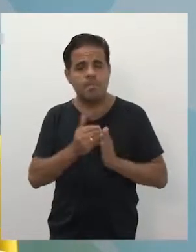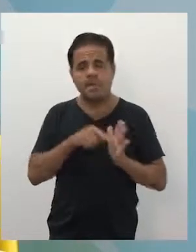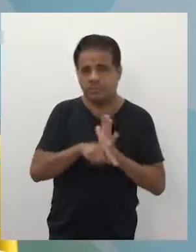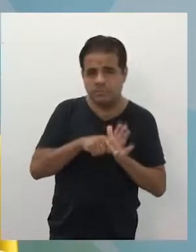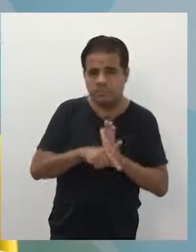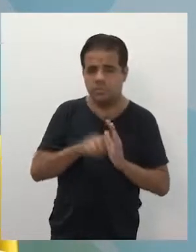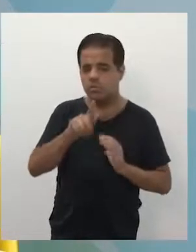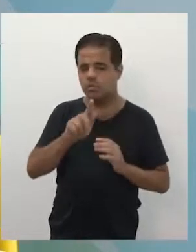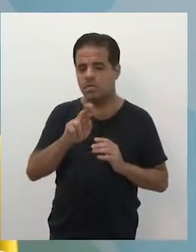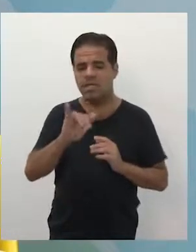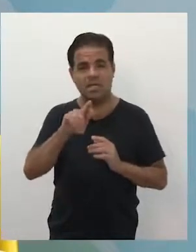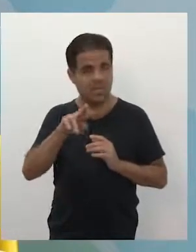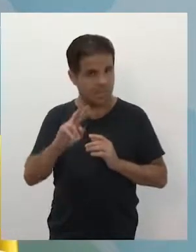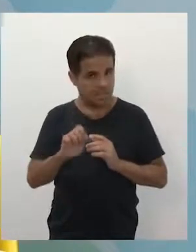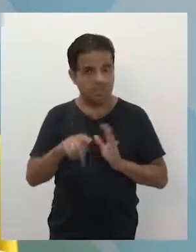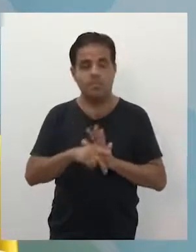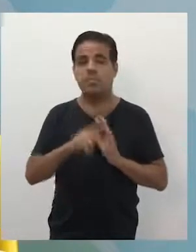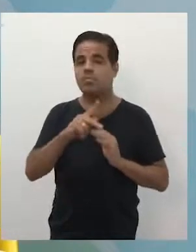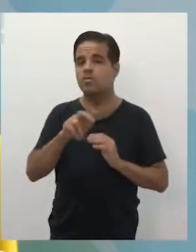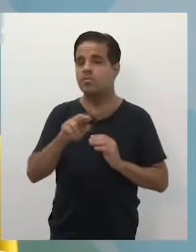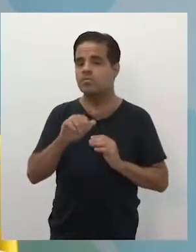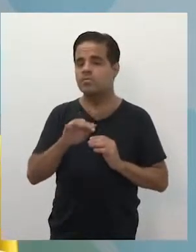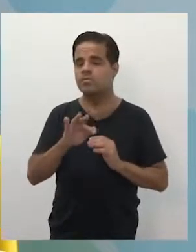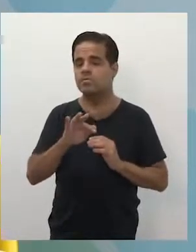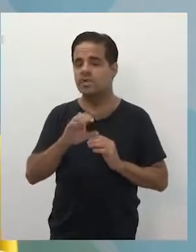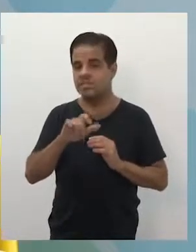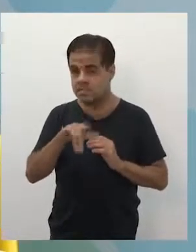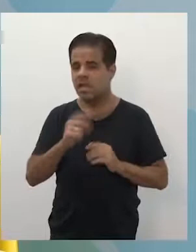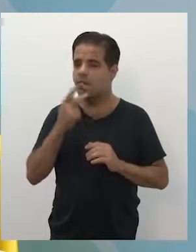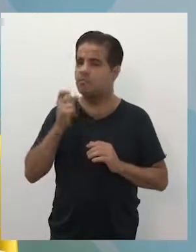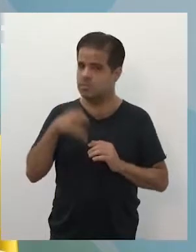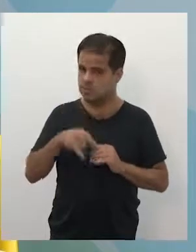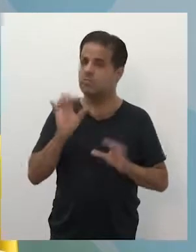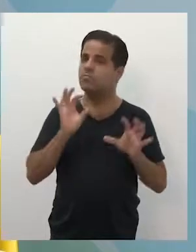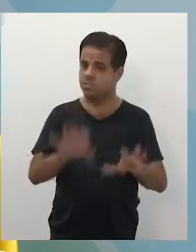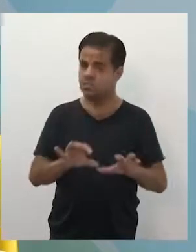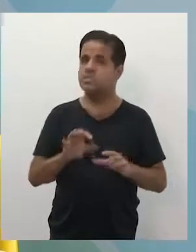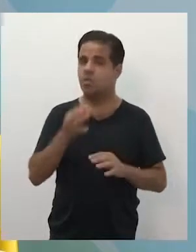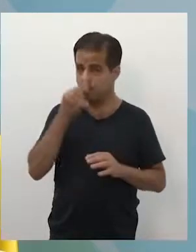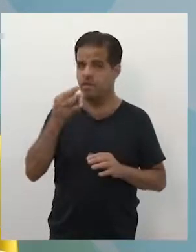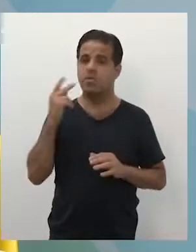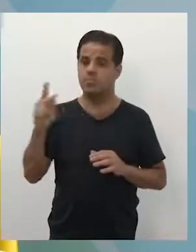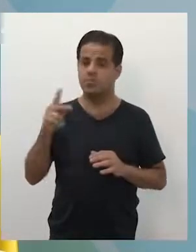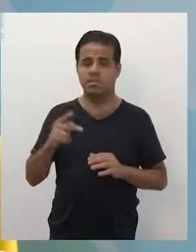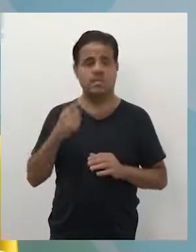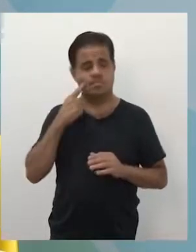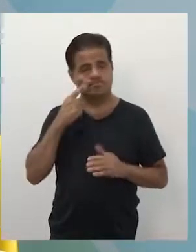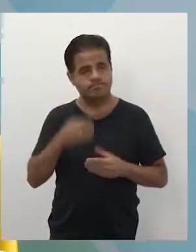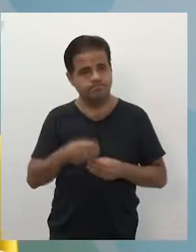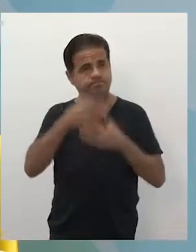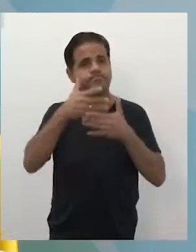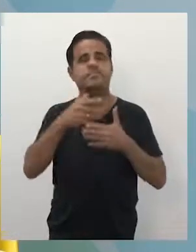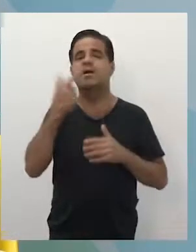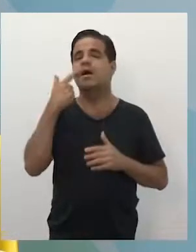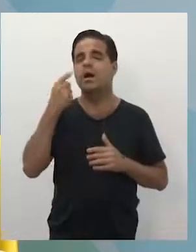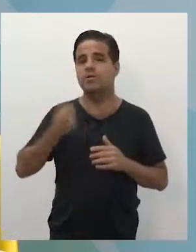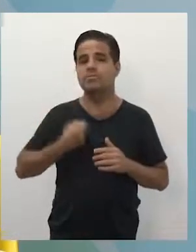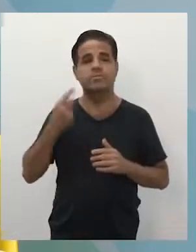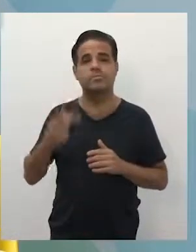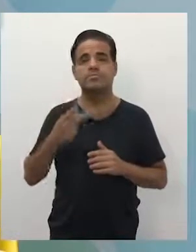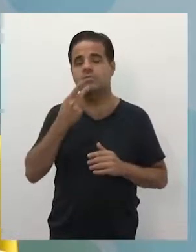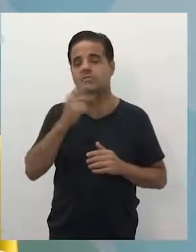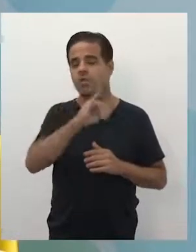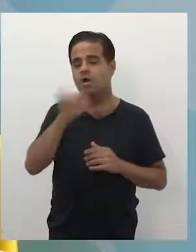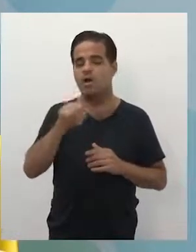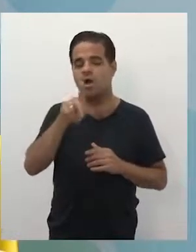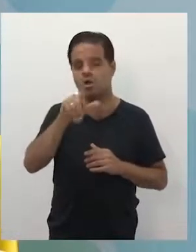O Guilherme da Procélia, eles influenciam sim, na opinião dele. Ai, meu Deus, subiu. A 2 aí. a Júlia,